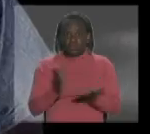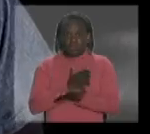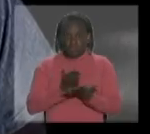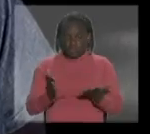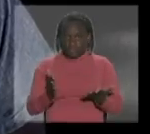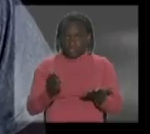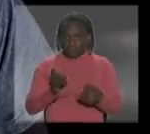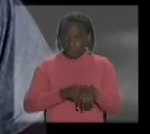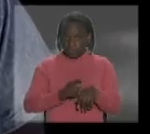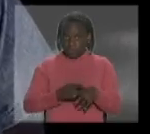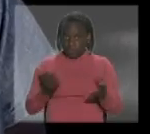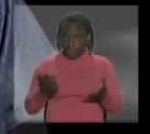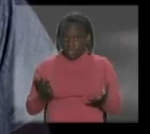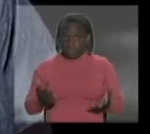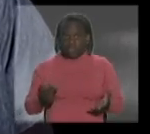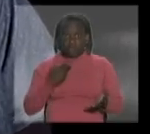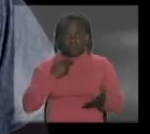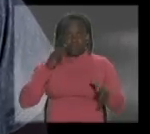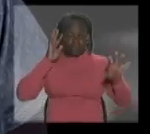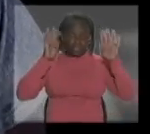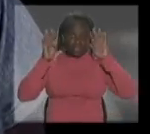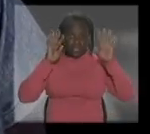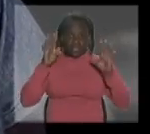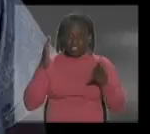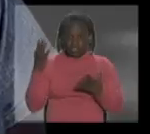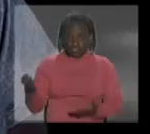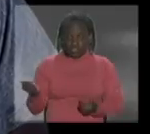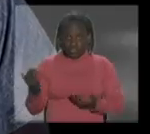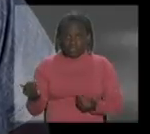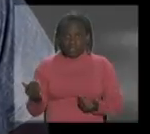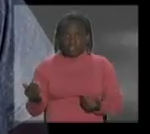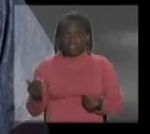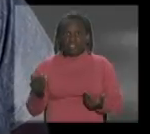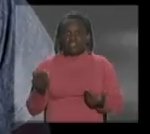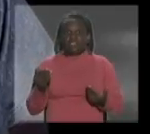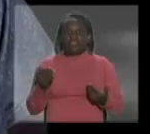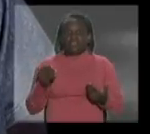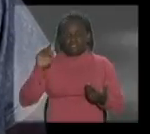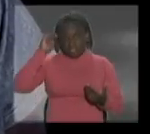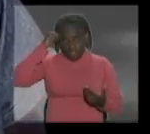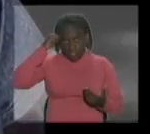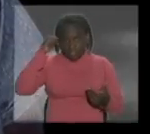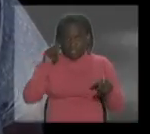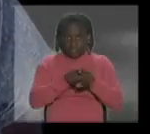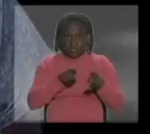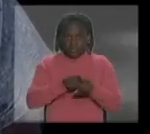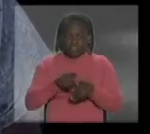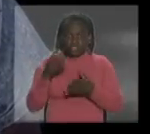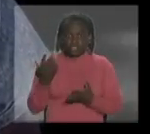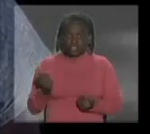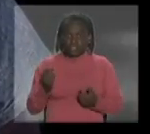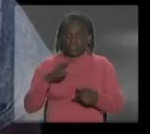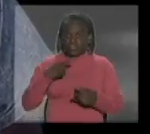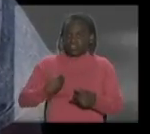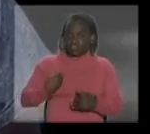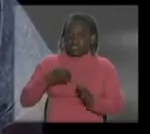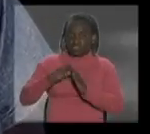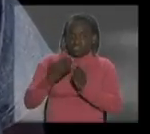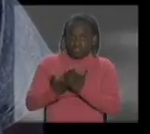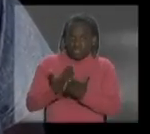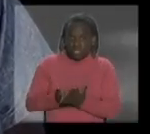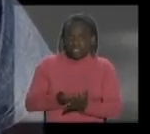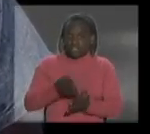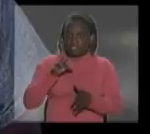nesse momento, você não pode pensar essa juventude, tanto a juventude negra, mas ou a juventude que está nas escolas, que